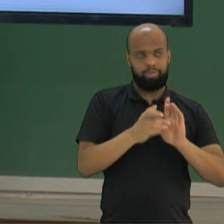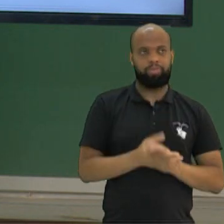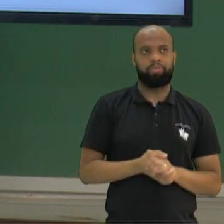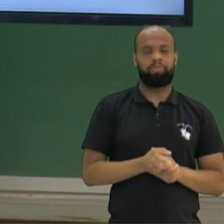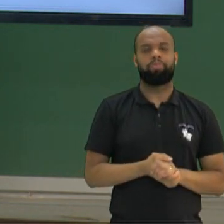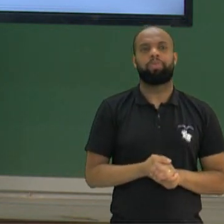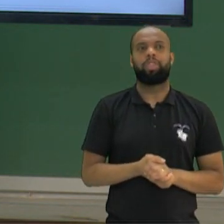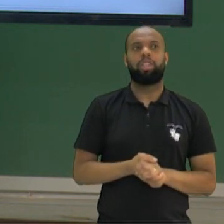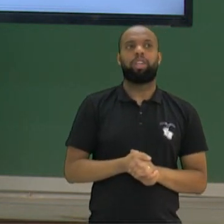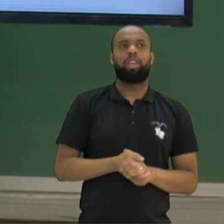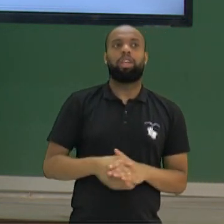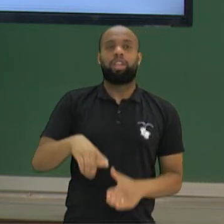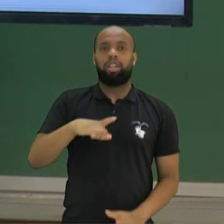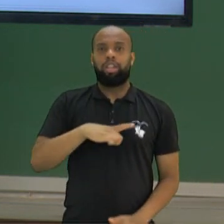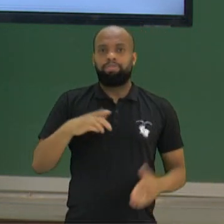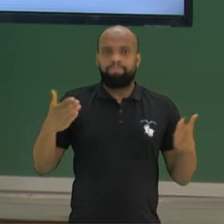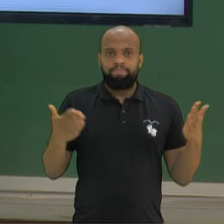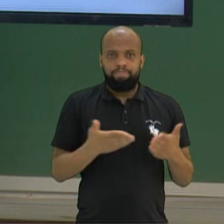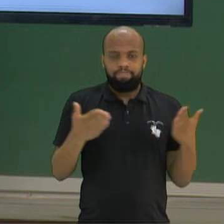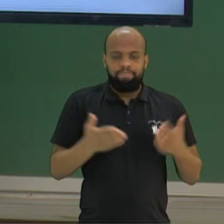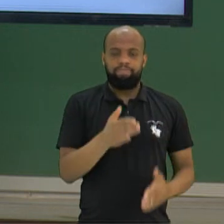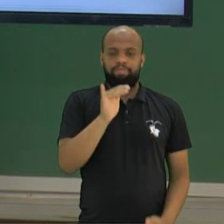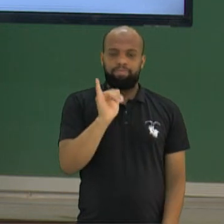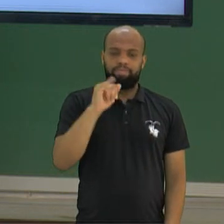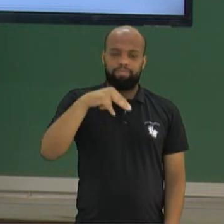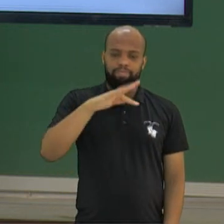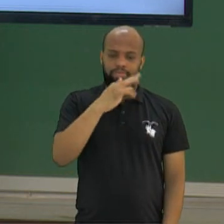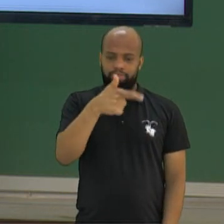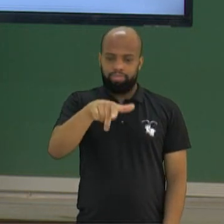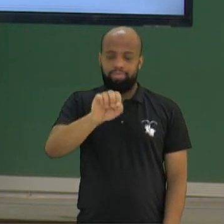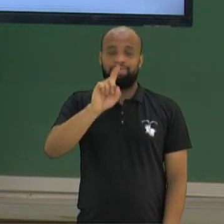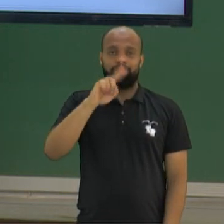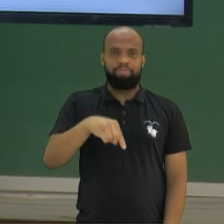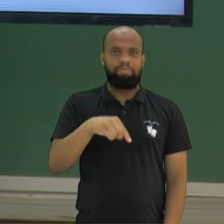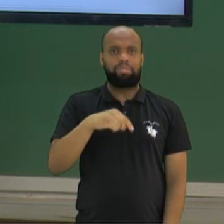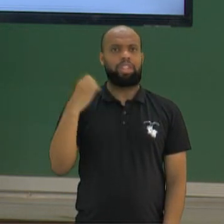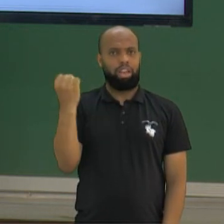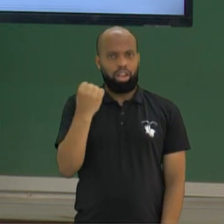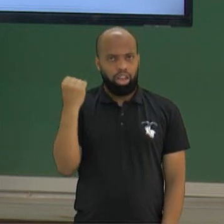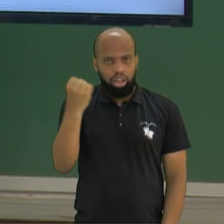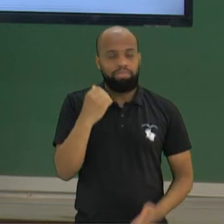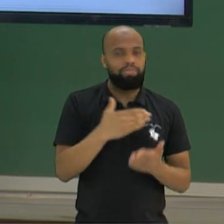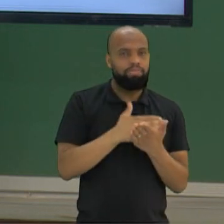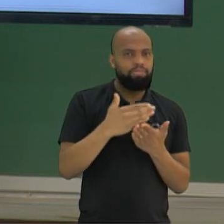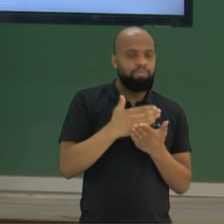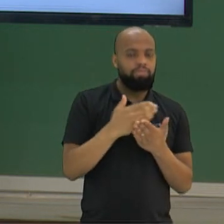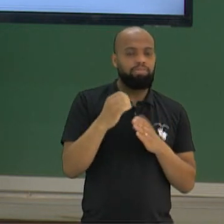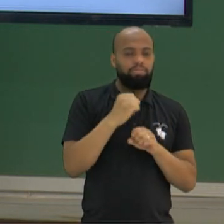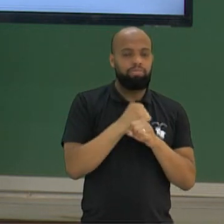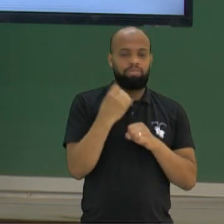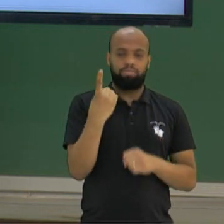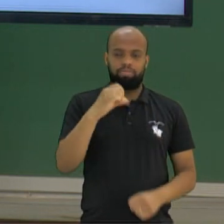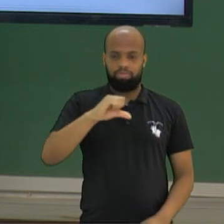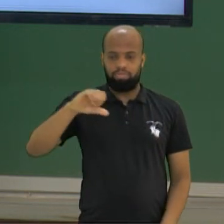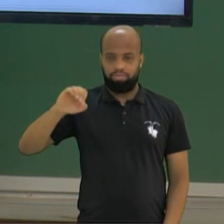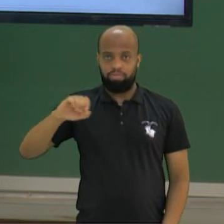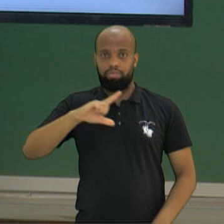Então vejam que essa inflação é um problema grave econômico do Brasil no início da década de 90. Em julho